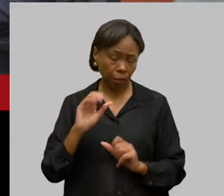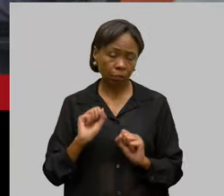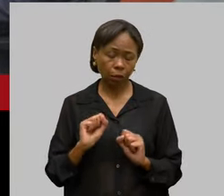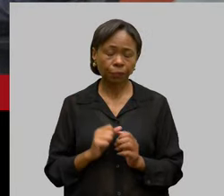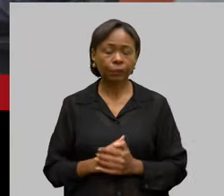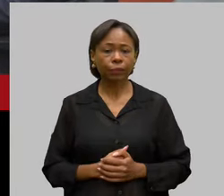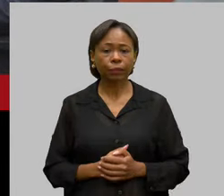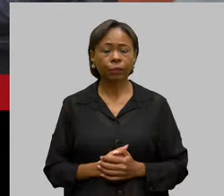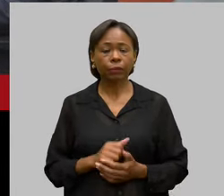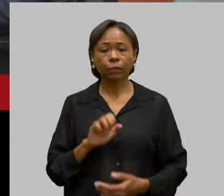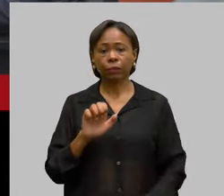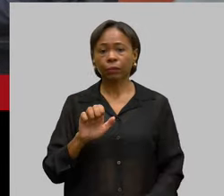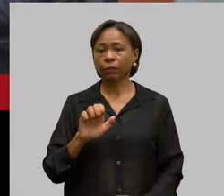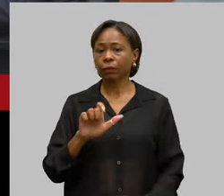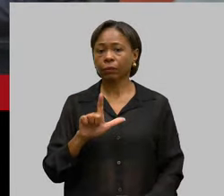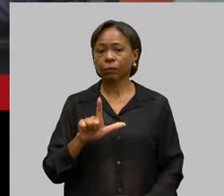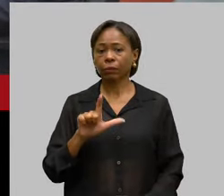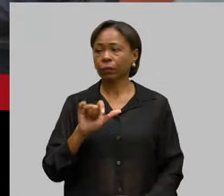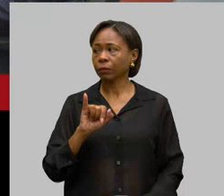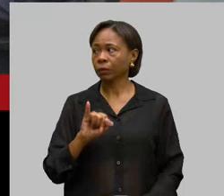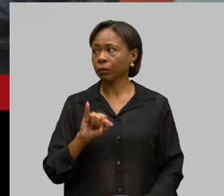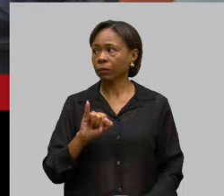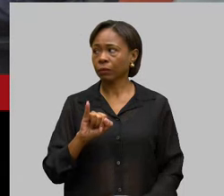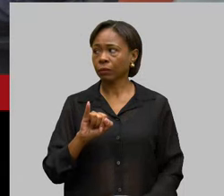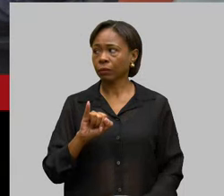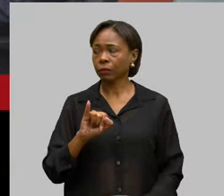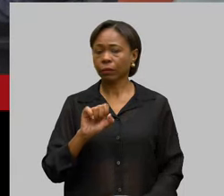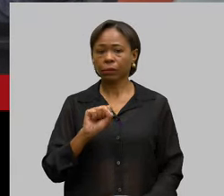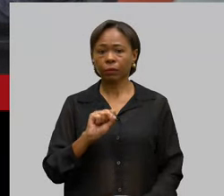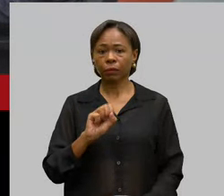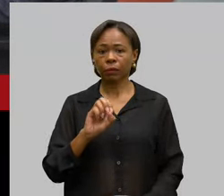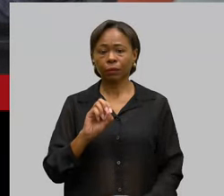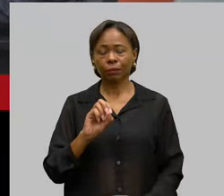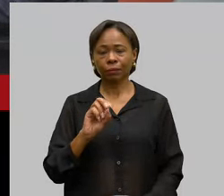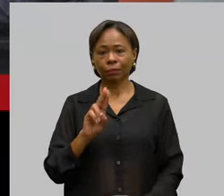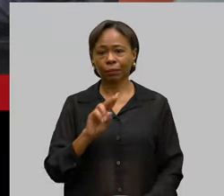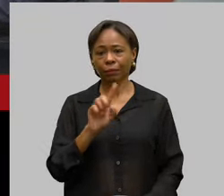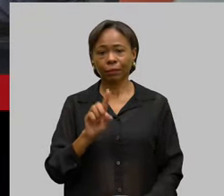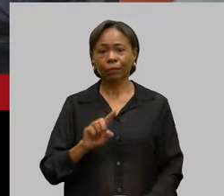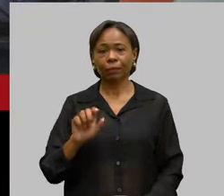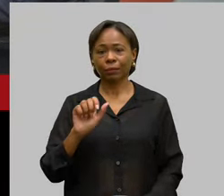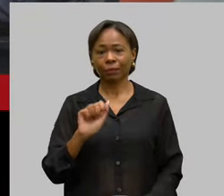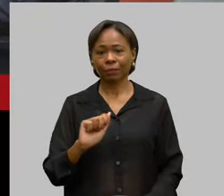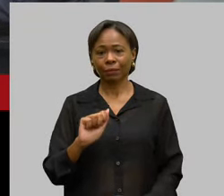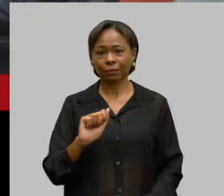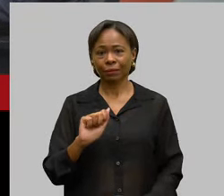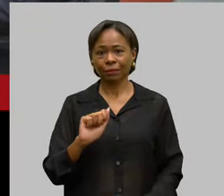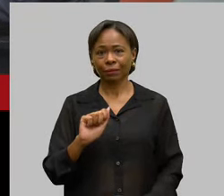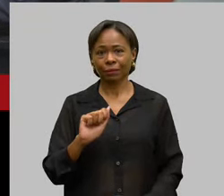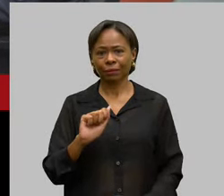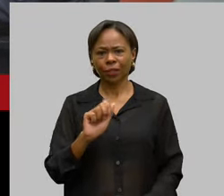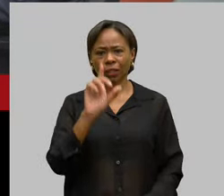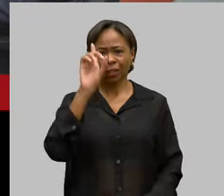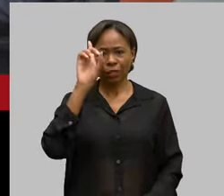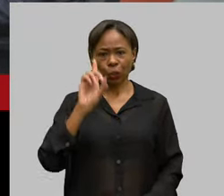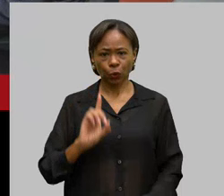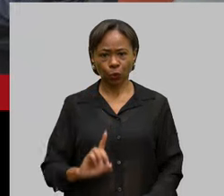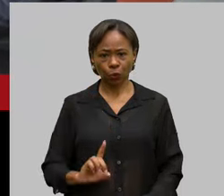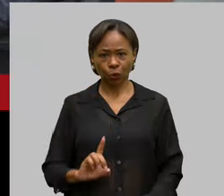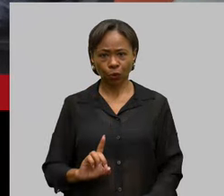Maia que é diretor T entendendo aqui do Instituto Municipal de Previdência de Taú É isso